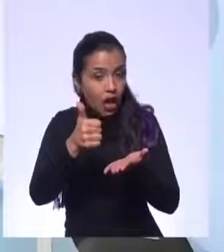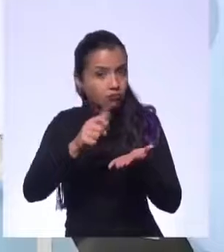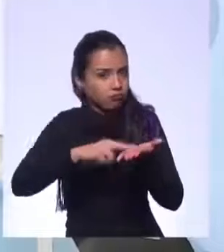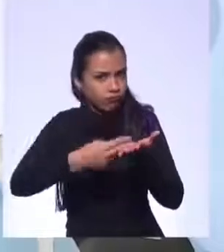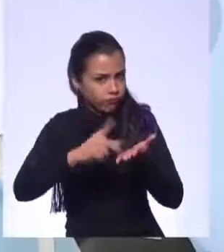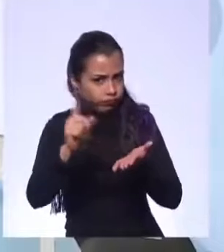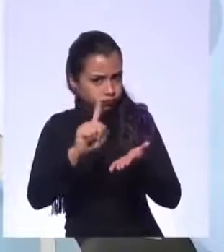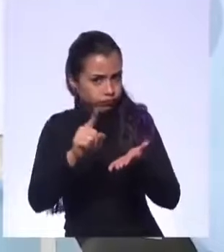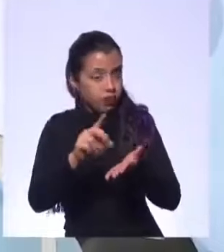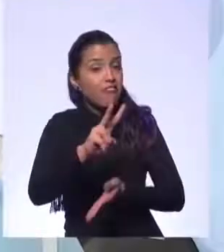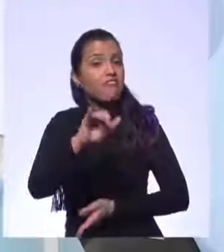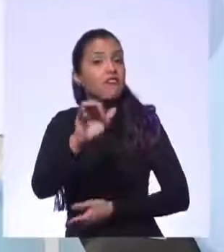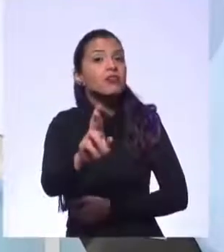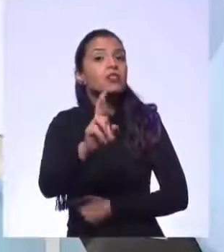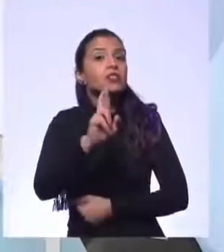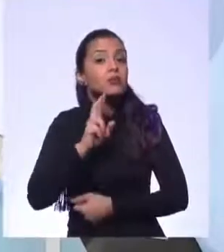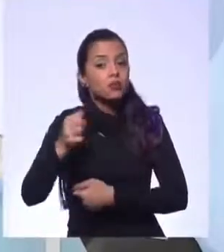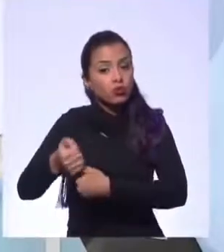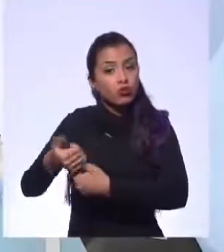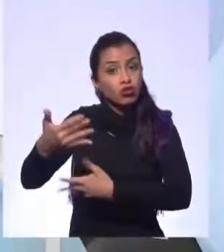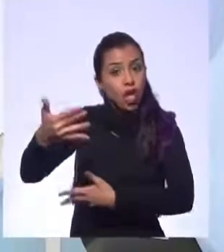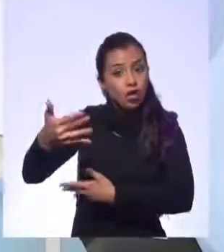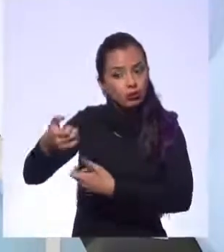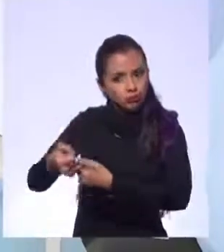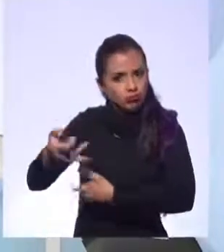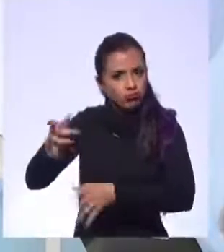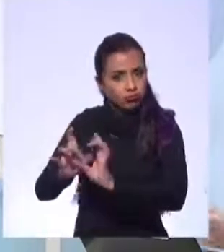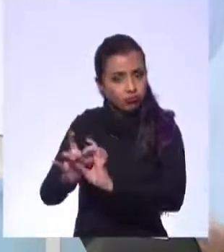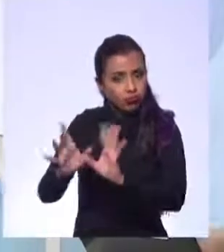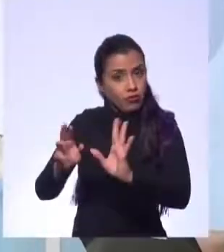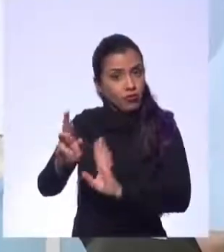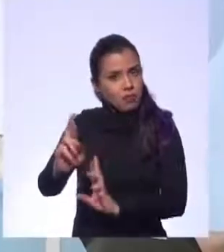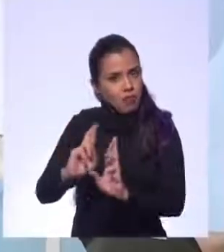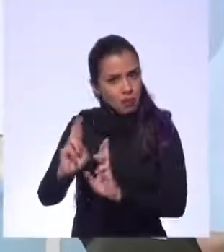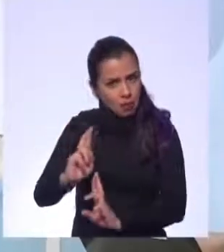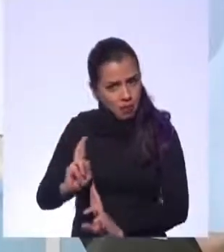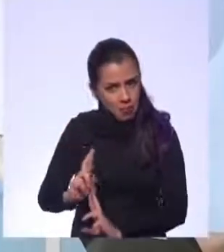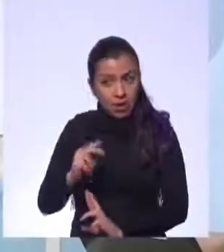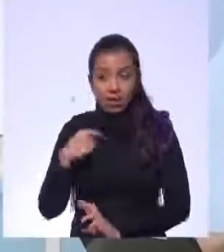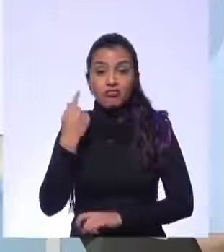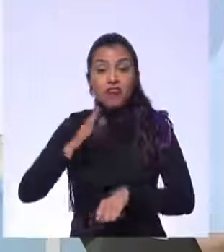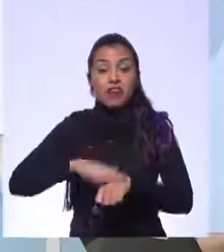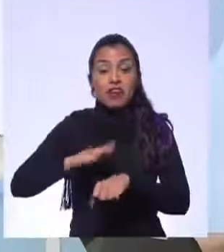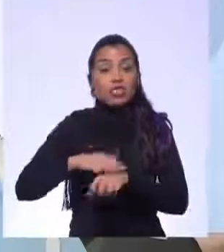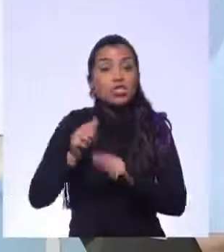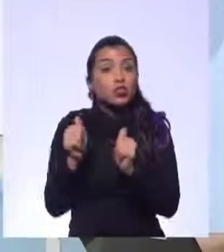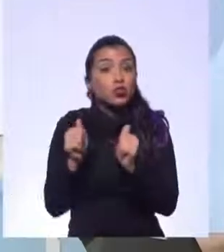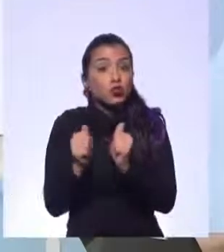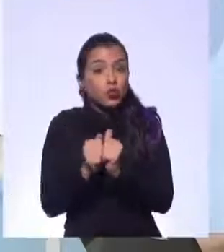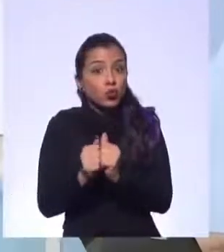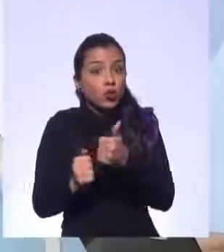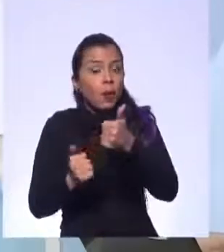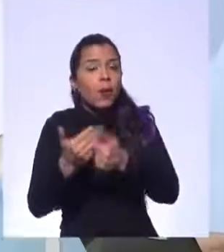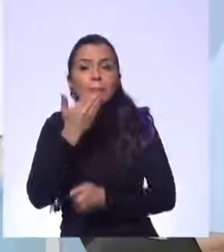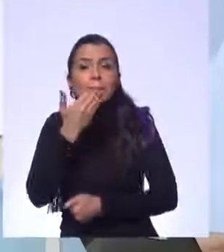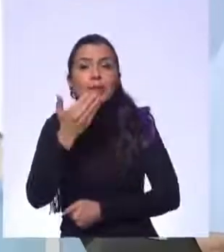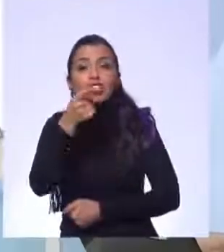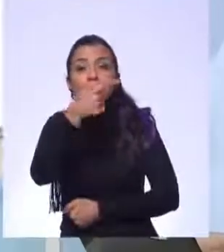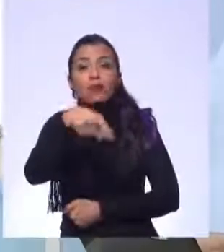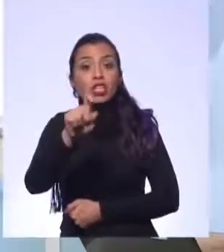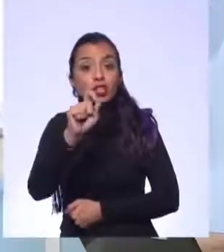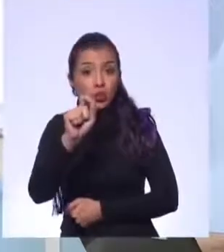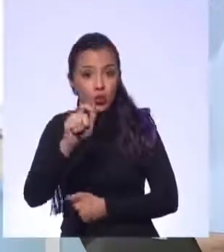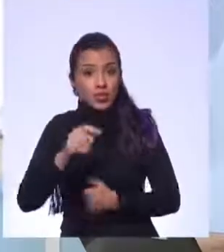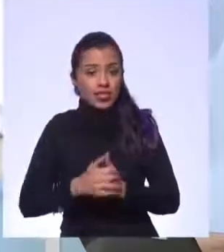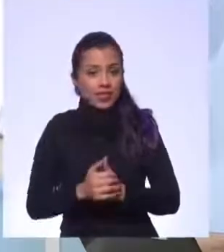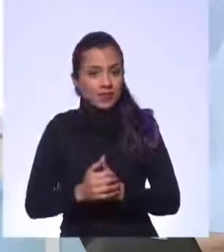chat resposta a respeito disso. O chat vai ficar aberto e nós vamos fazer juntos. Então, o que eu quero pedir para vocês? Olha, para